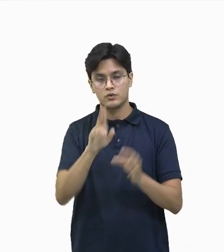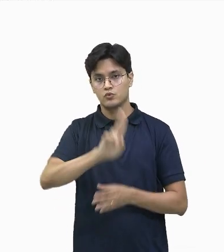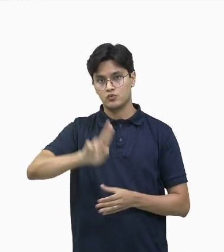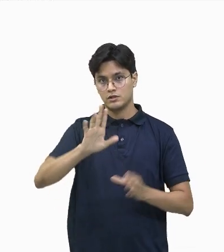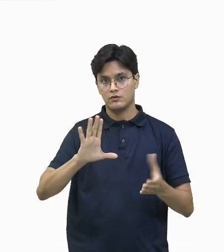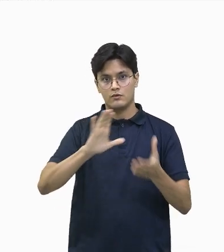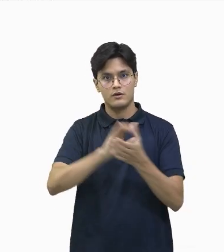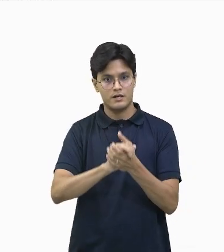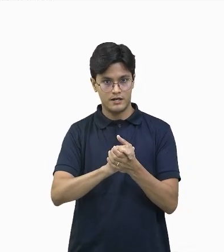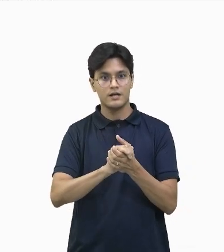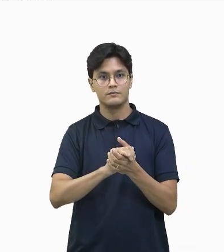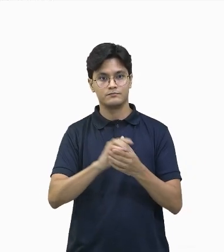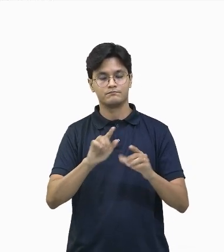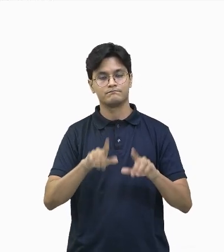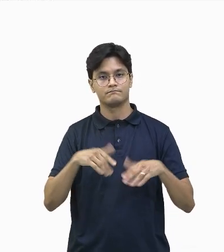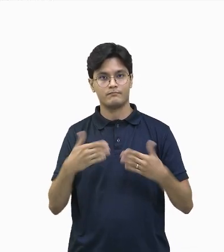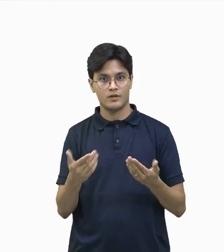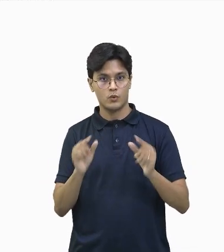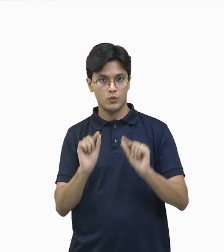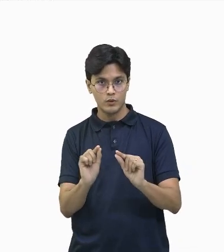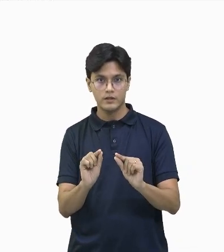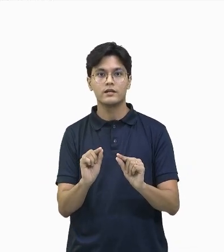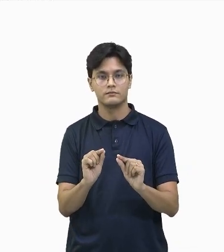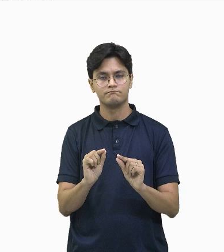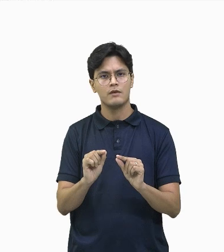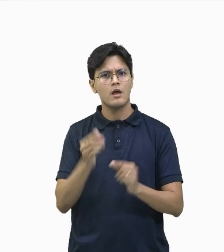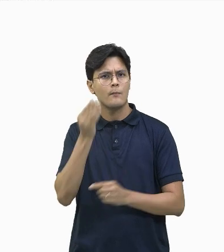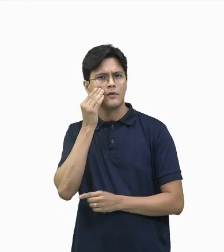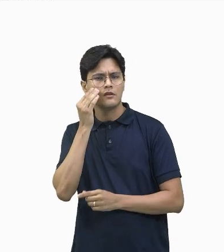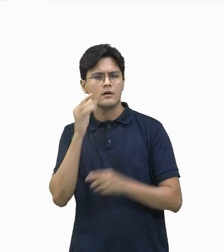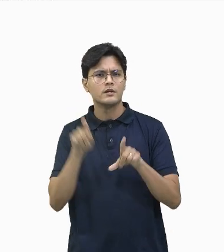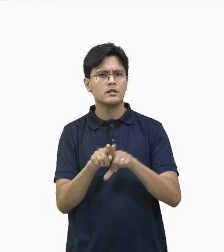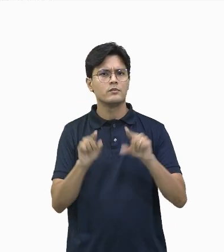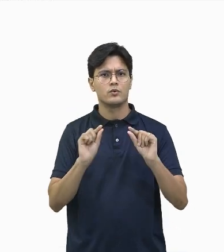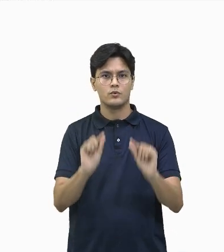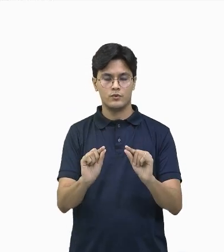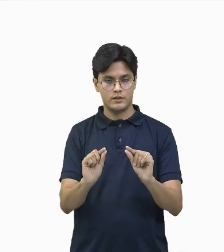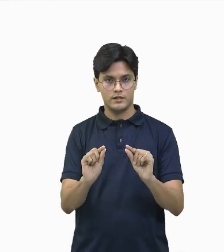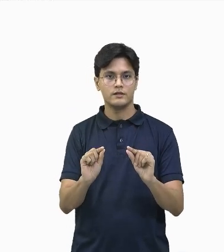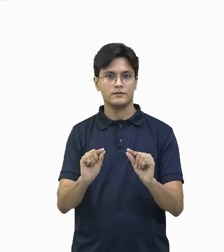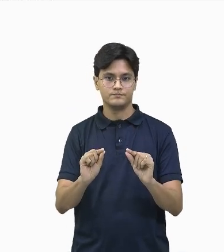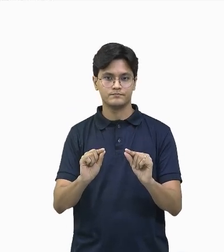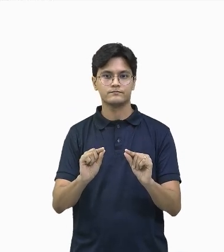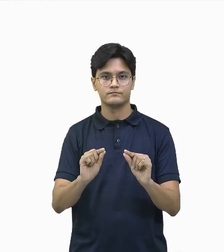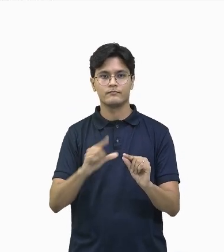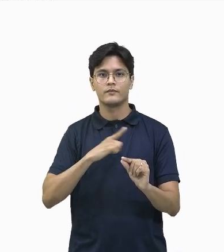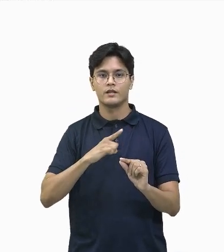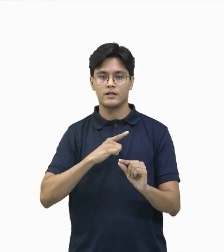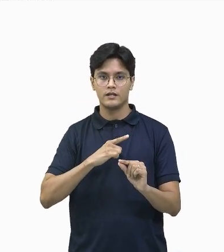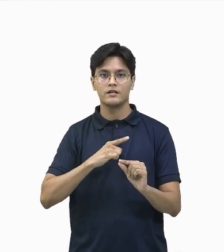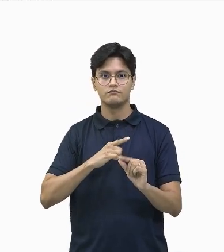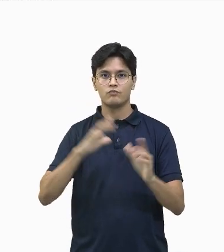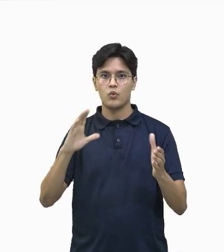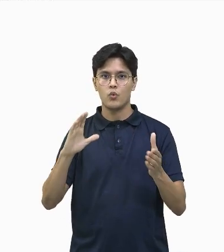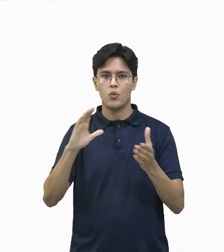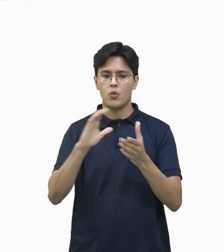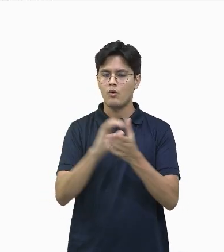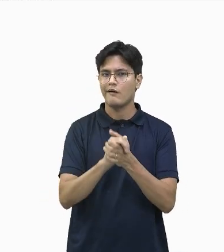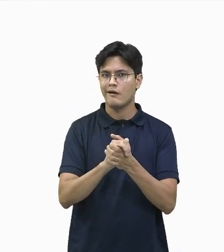ao domínio franco. Então, observa aí também que a gente vai ver, né, casamentos ali